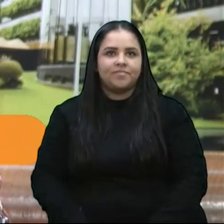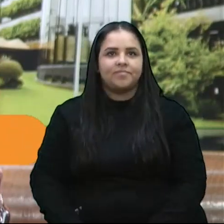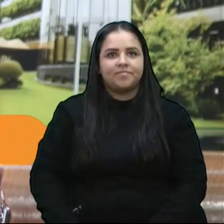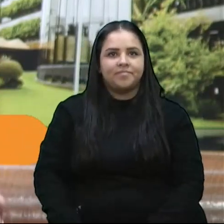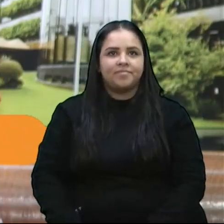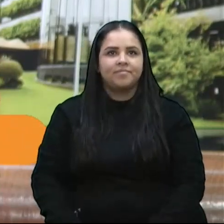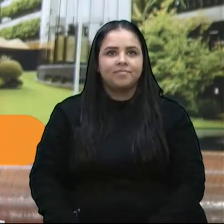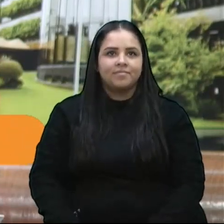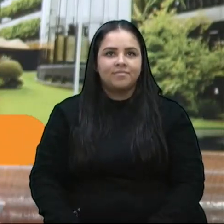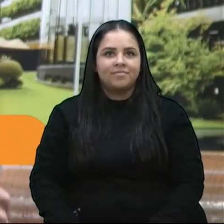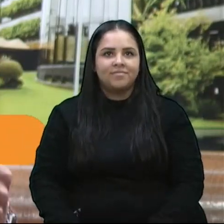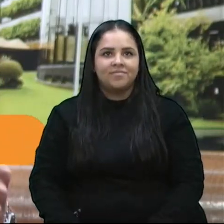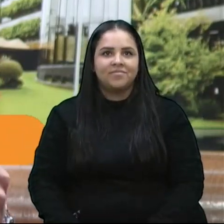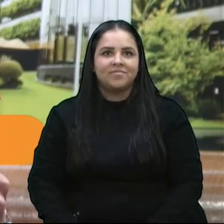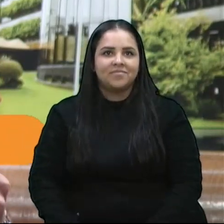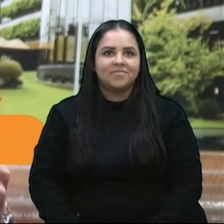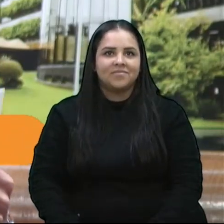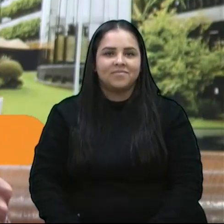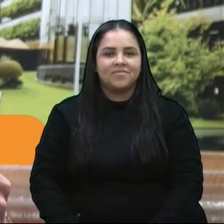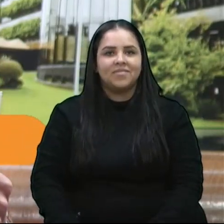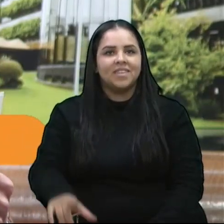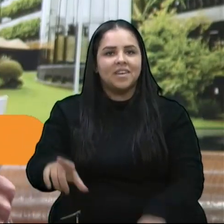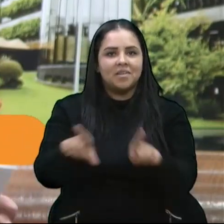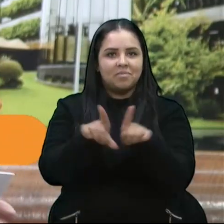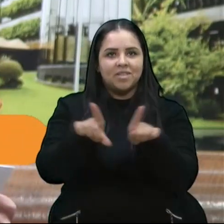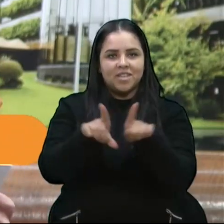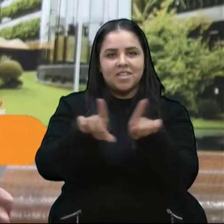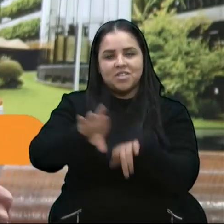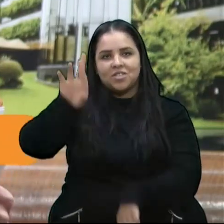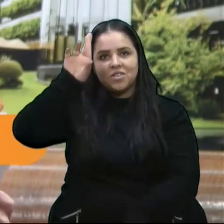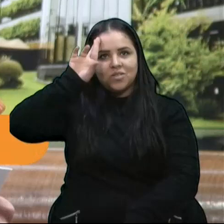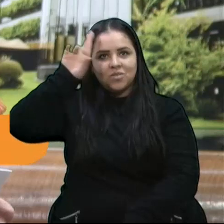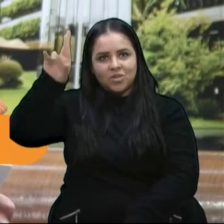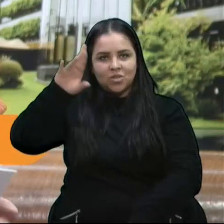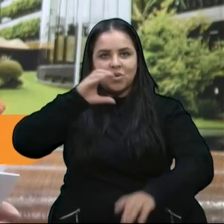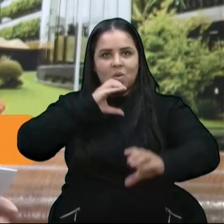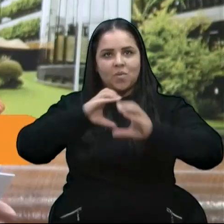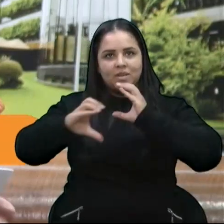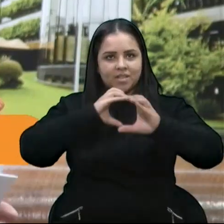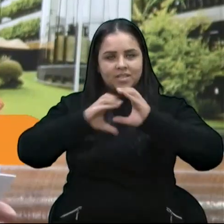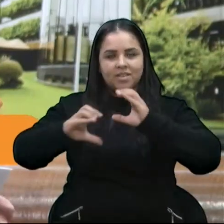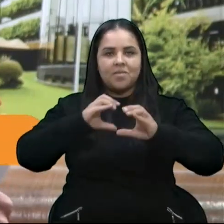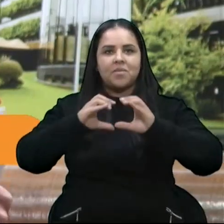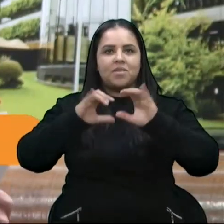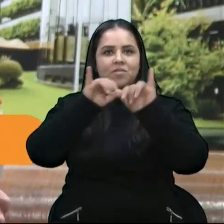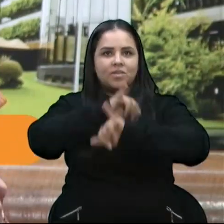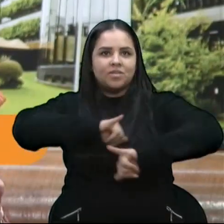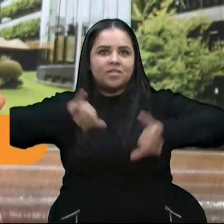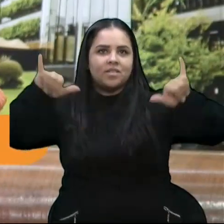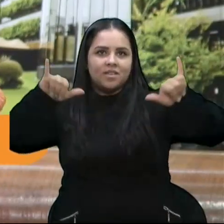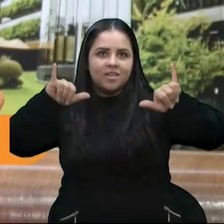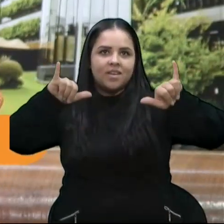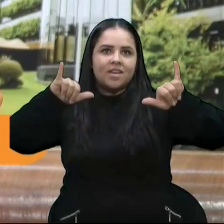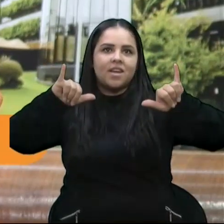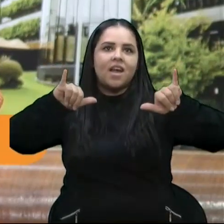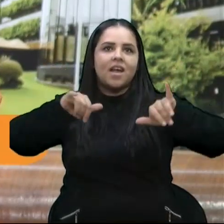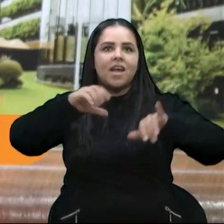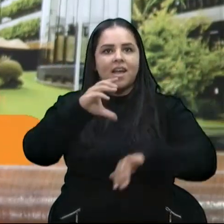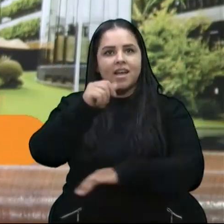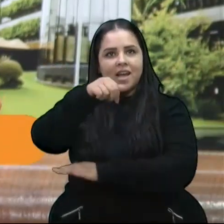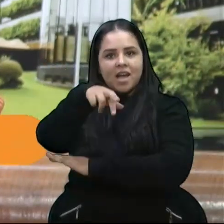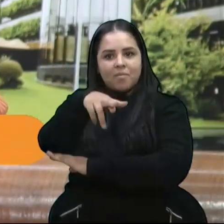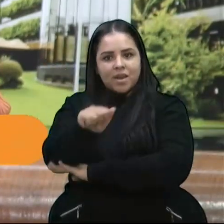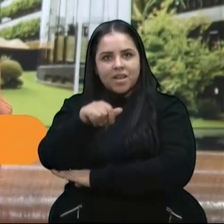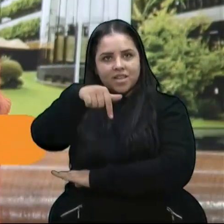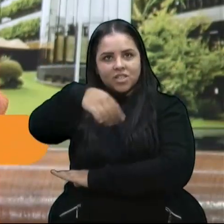outras. Integra também a Diretoria de Comunicação e Marketing da Câmara de Indústria, Comércio e Serviços de Caxias. Esse é